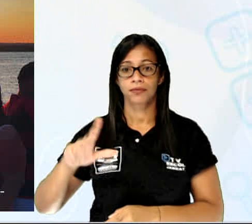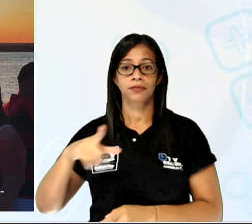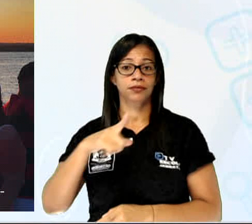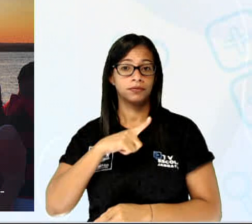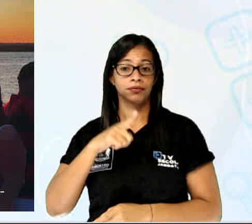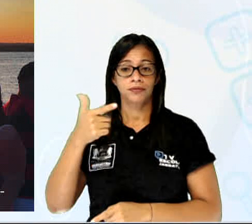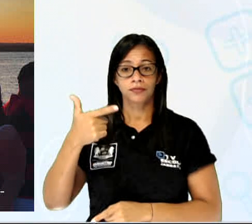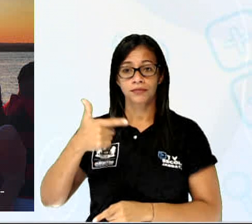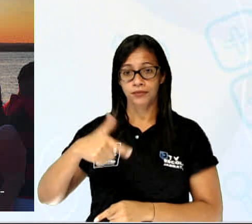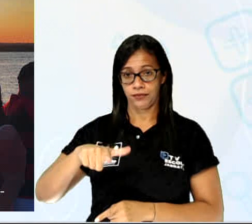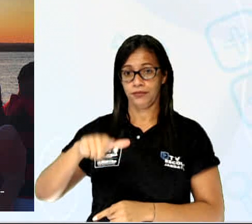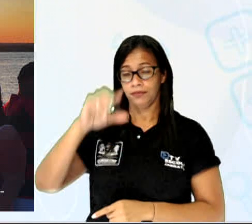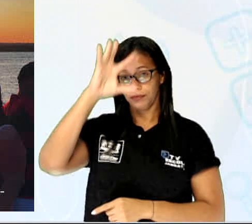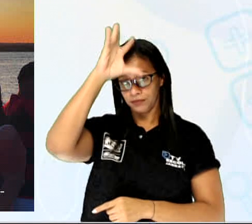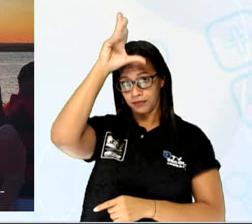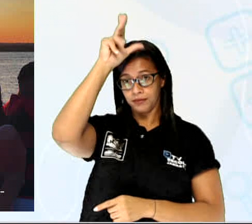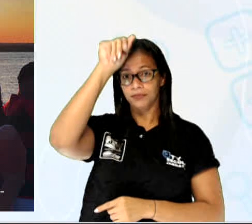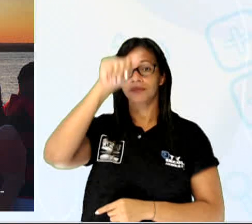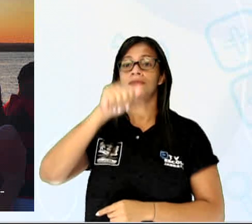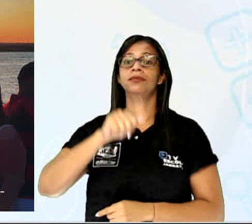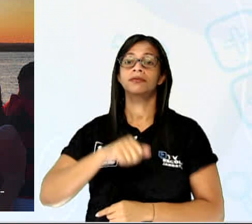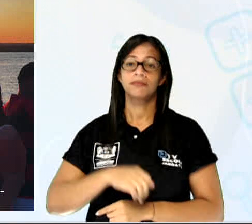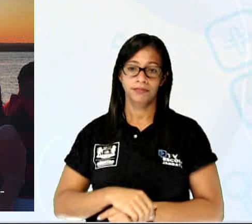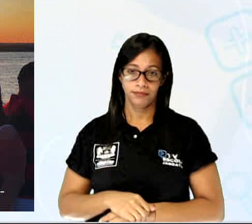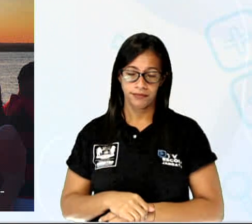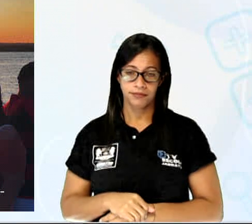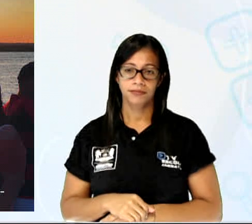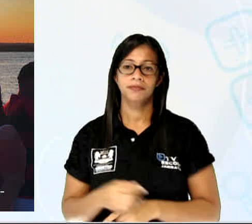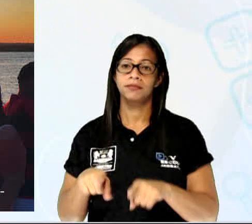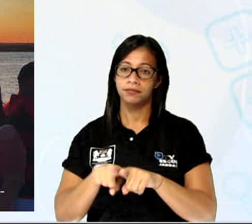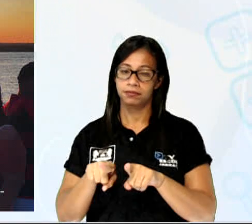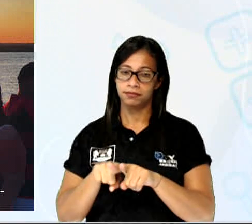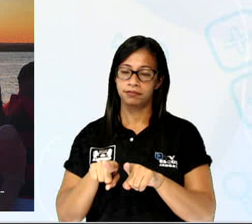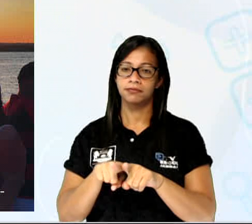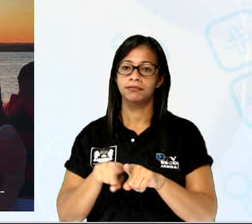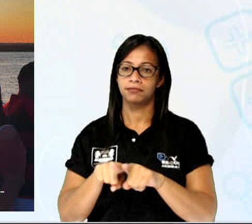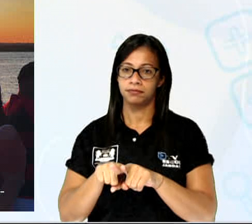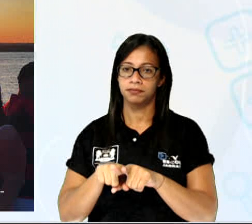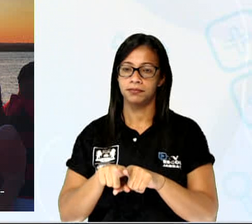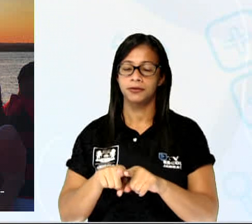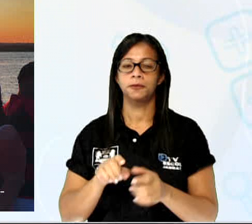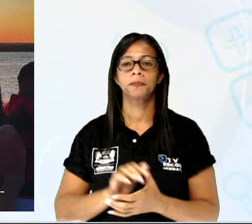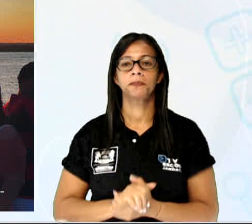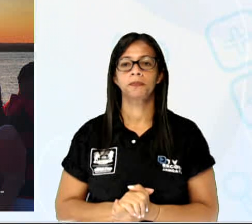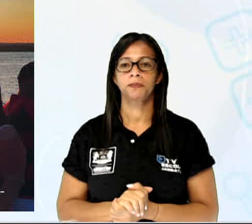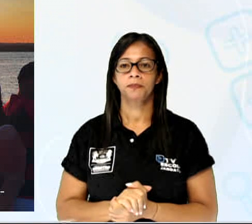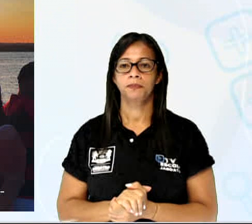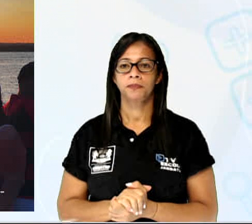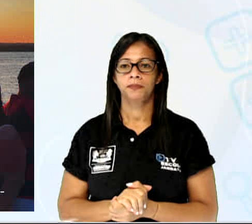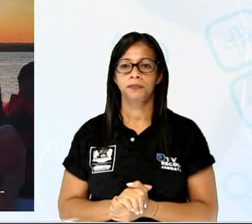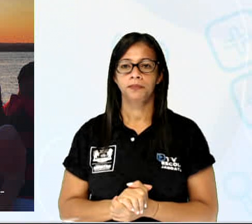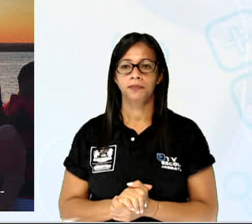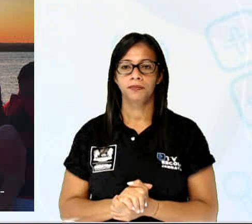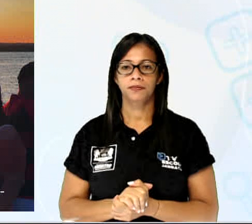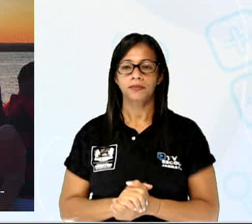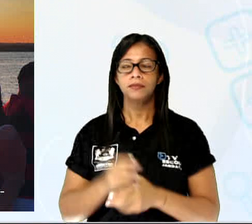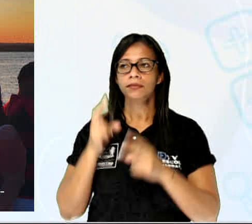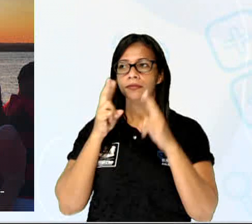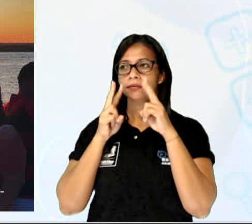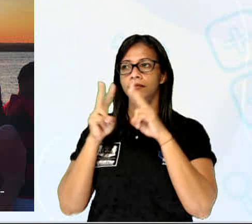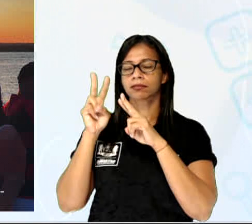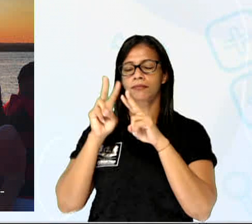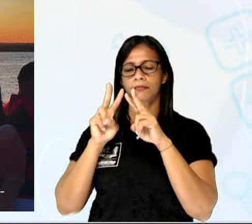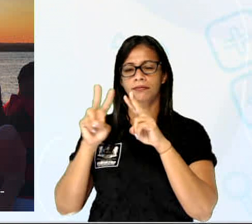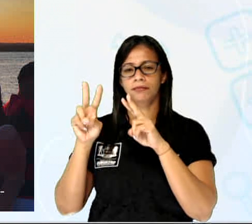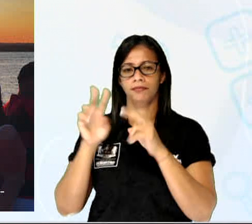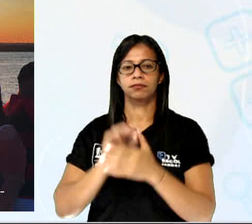de Galinhas, no município de Pojuca, também no nosso Pernambuco. Essa imagem foi uma